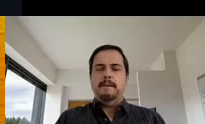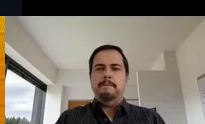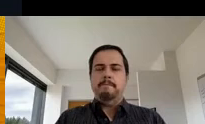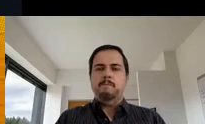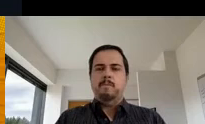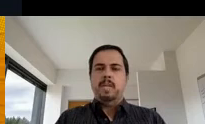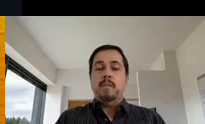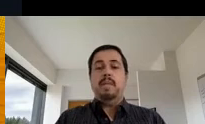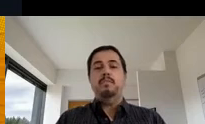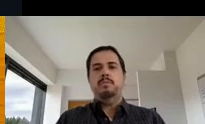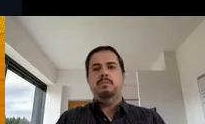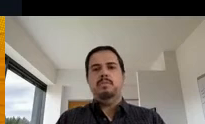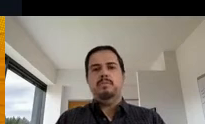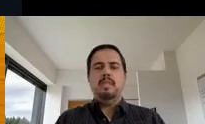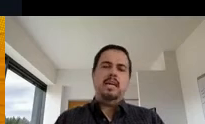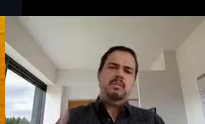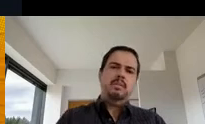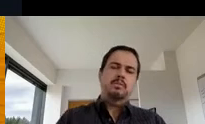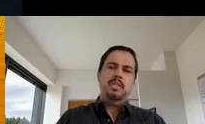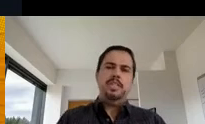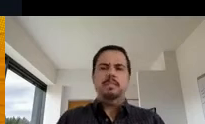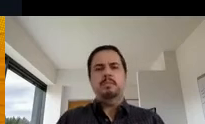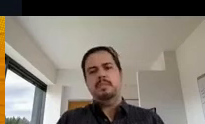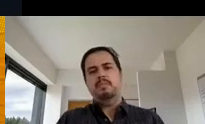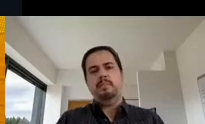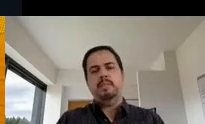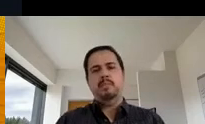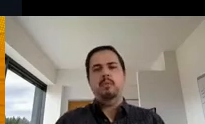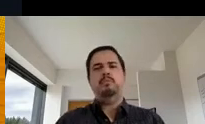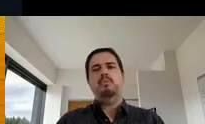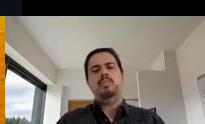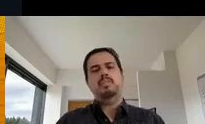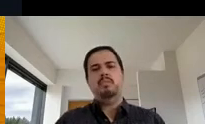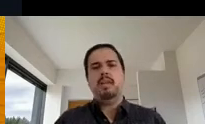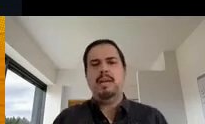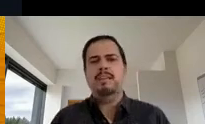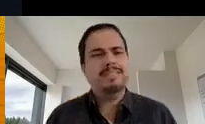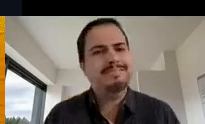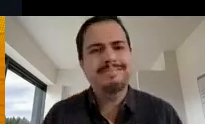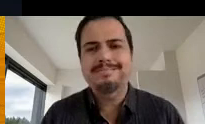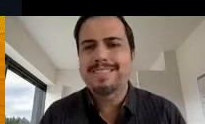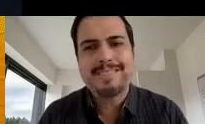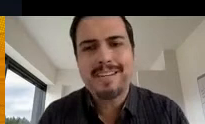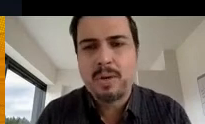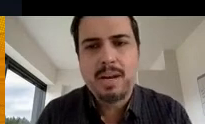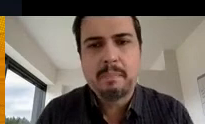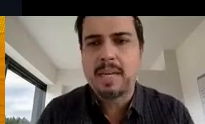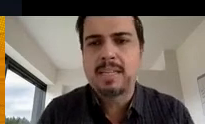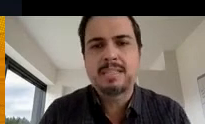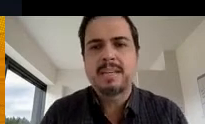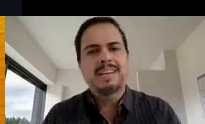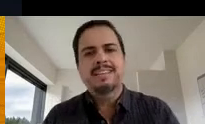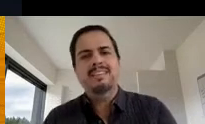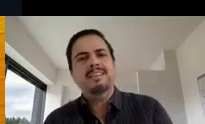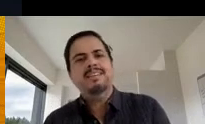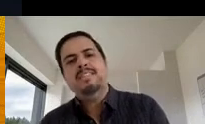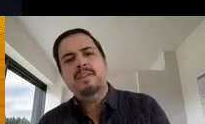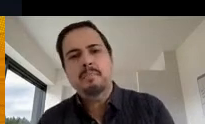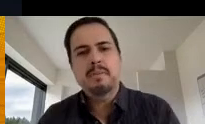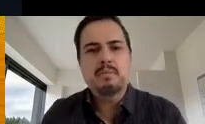mais? Aplicativo de produtividade, nós estamos aqui no Tinder, vocês devem apertar dois botões, vocês entram na live aqui, não é